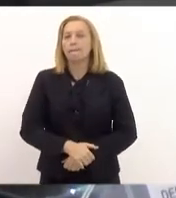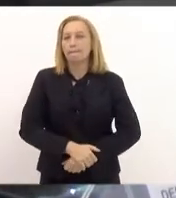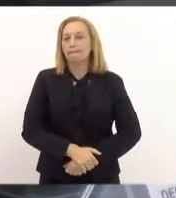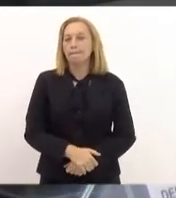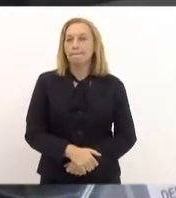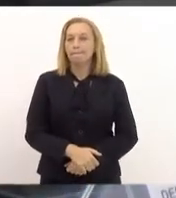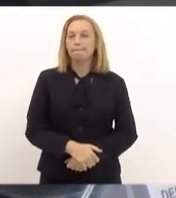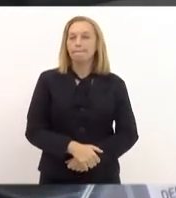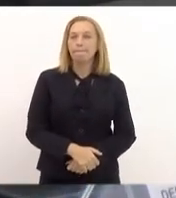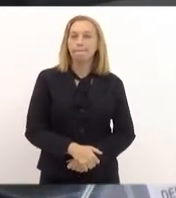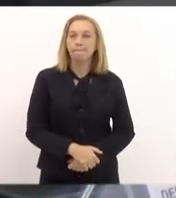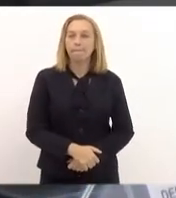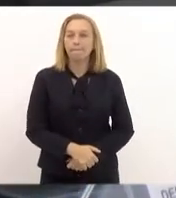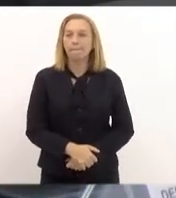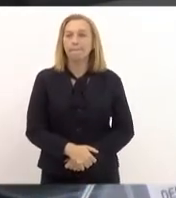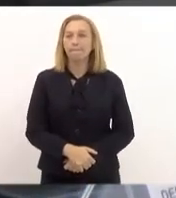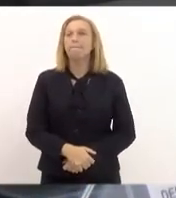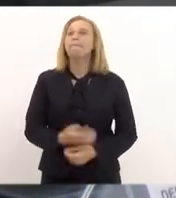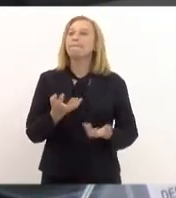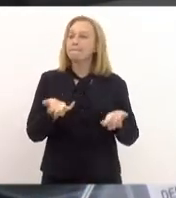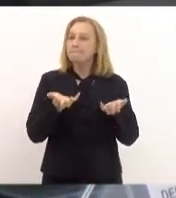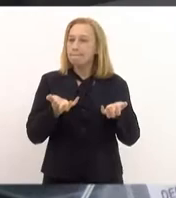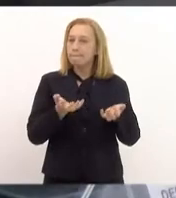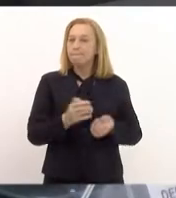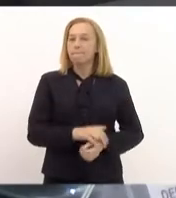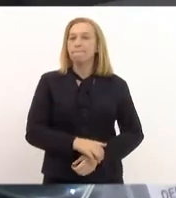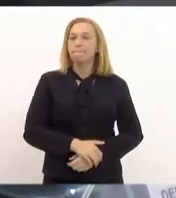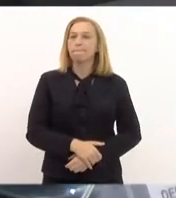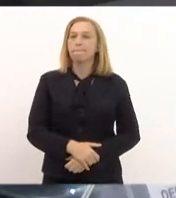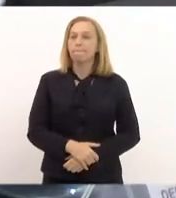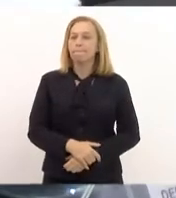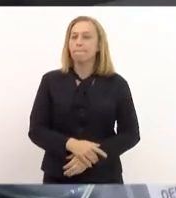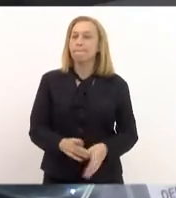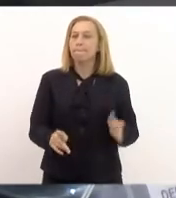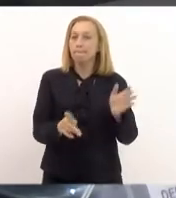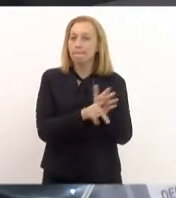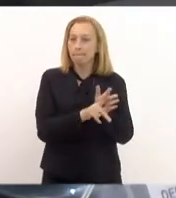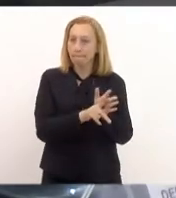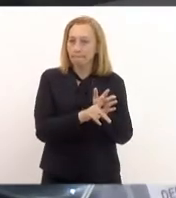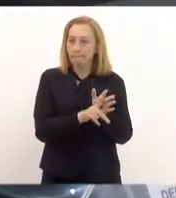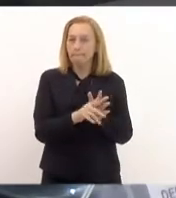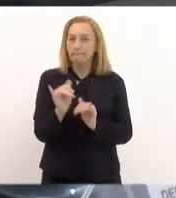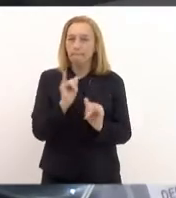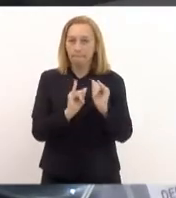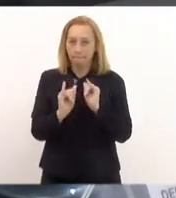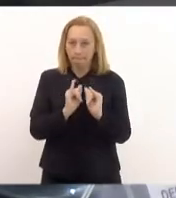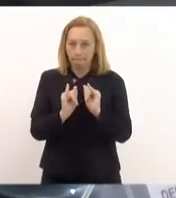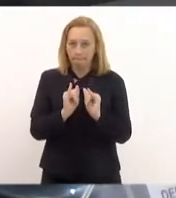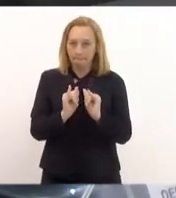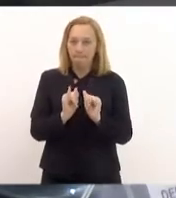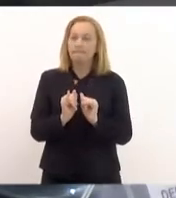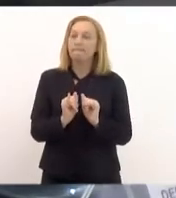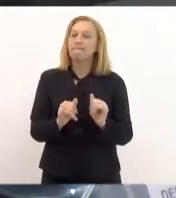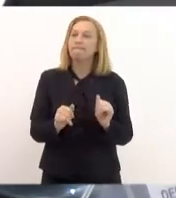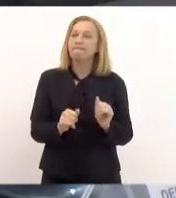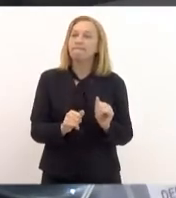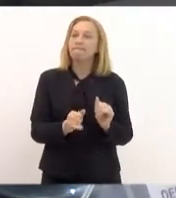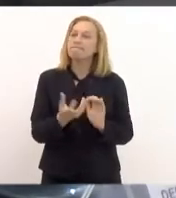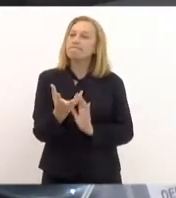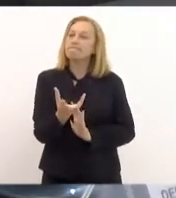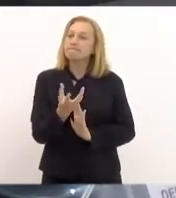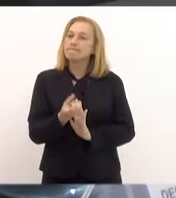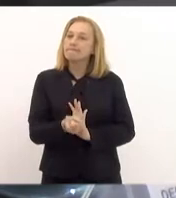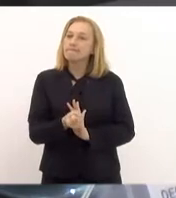participando da audiência, e eu quero mencionar que esse projeto, a título de informação, esse projeto